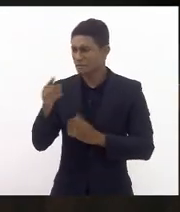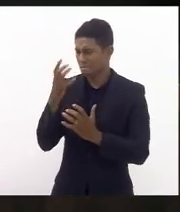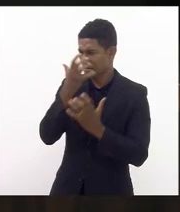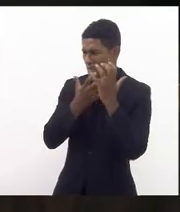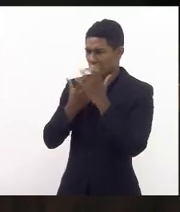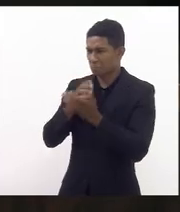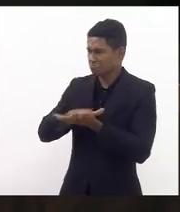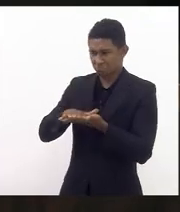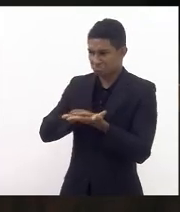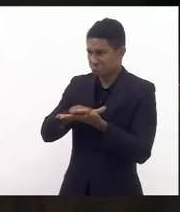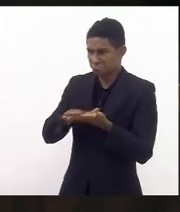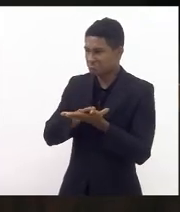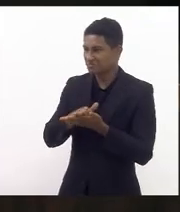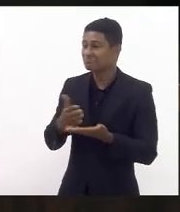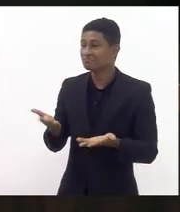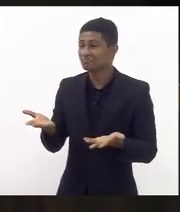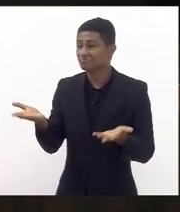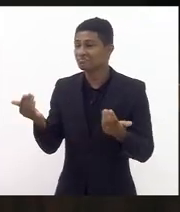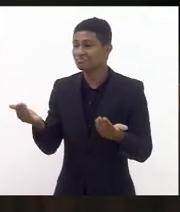nenhum. Hum?